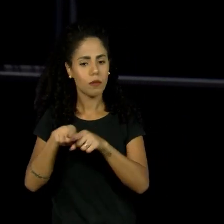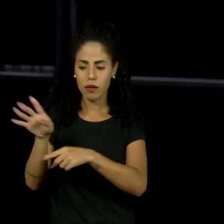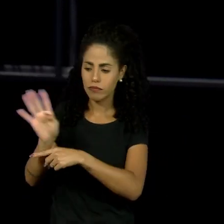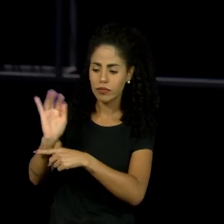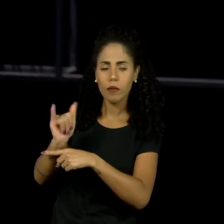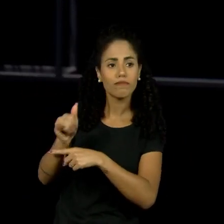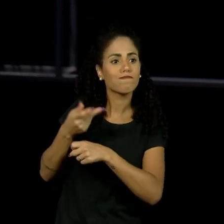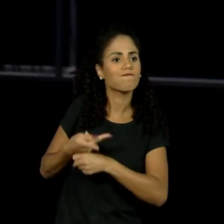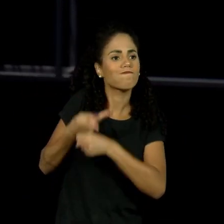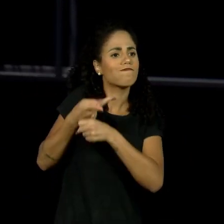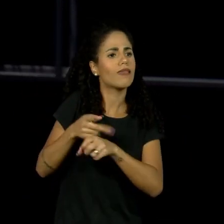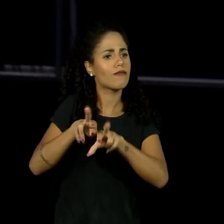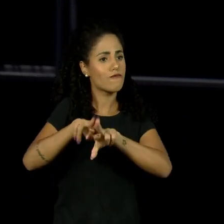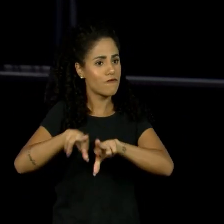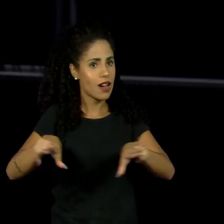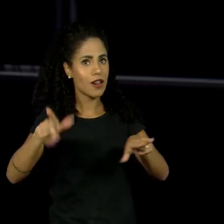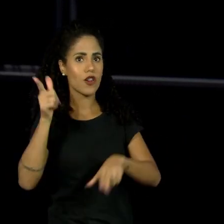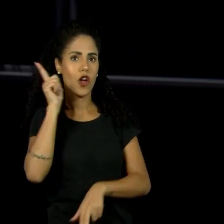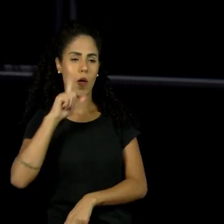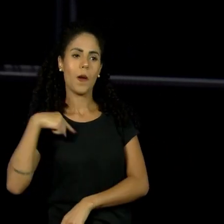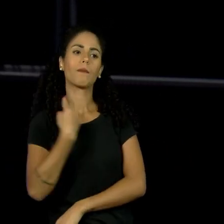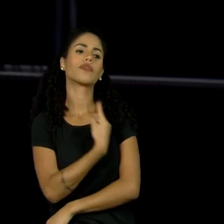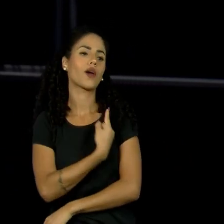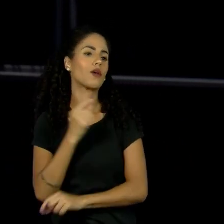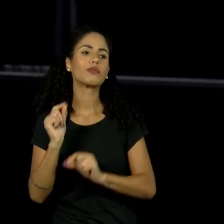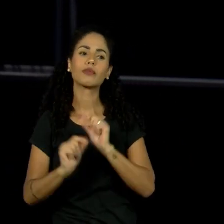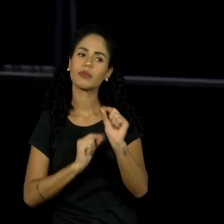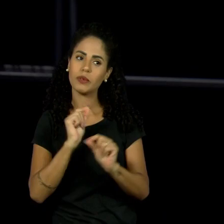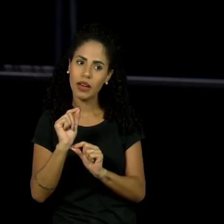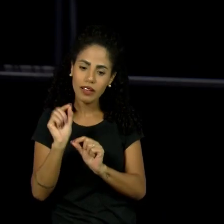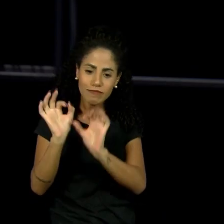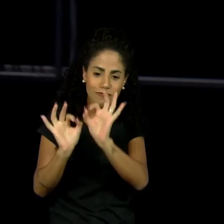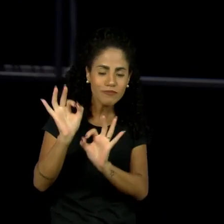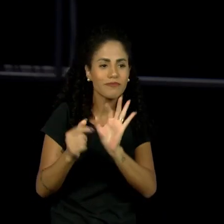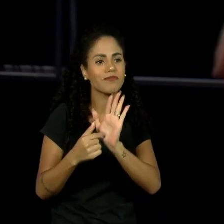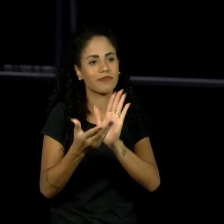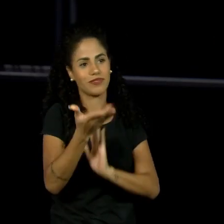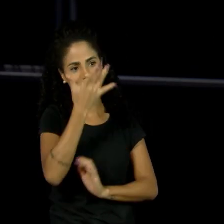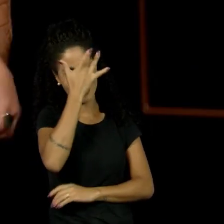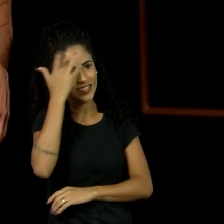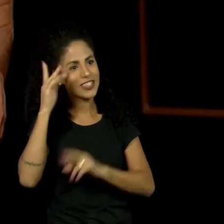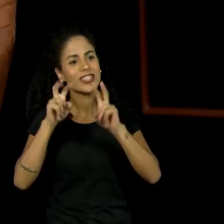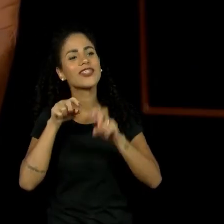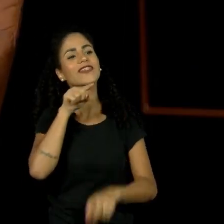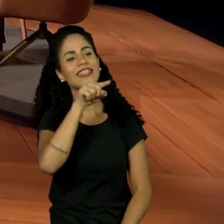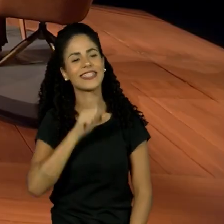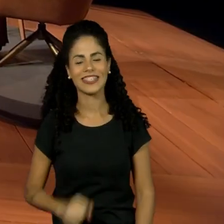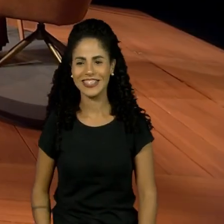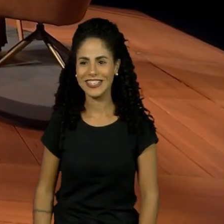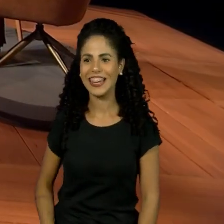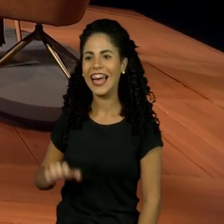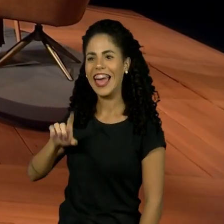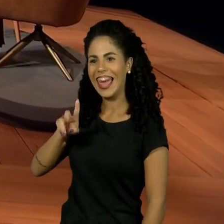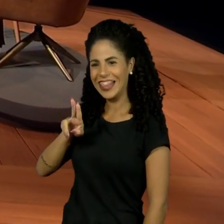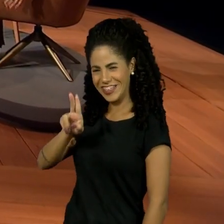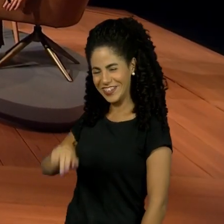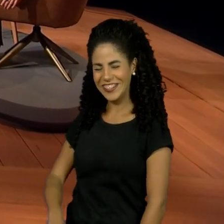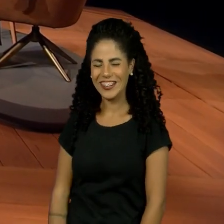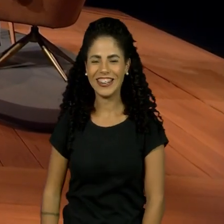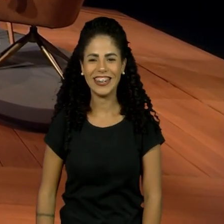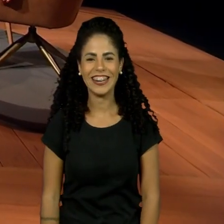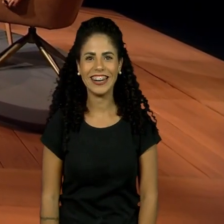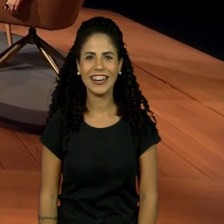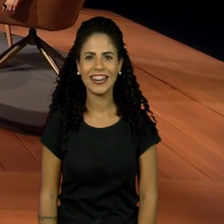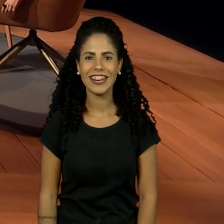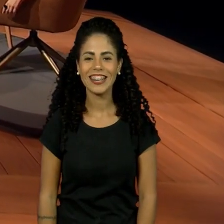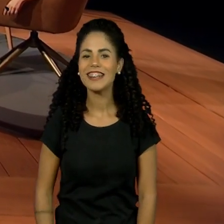vários prêmios. E é claro que a gente não podia deixar de trazer essa pessoa para falar sobre isso. É o Edu.